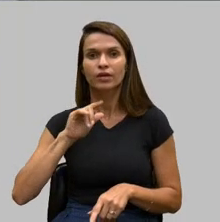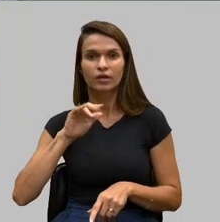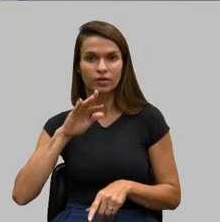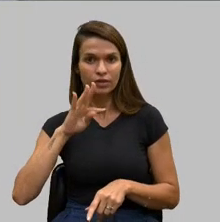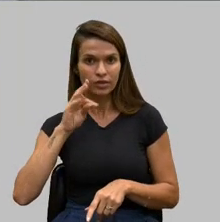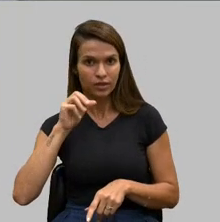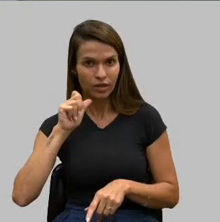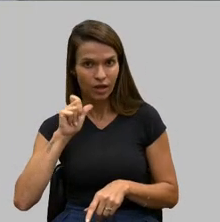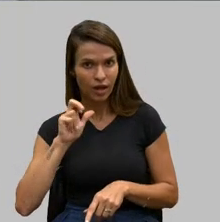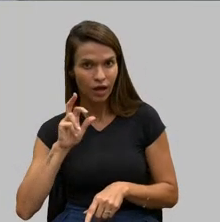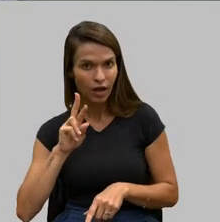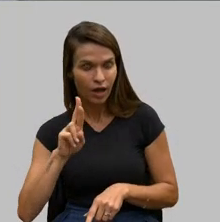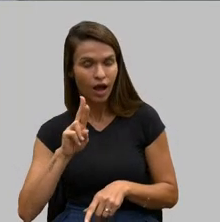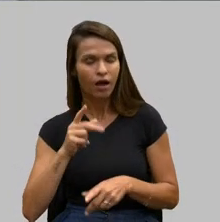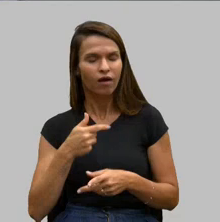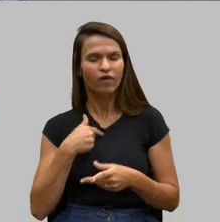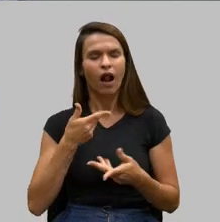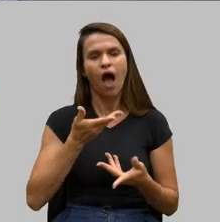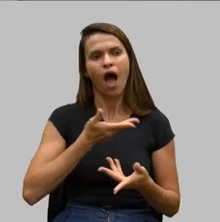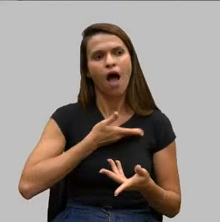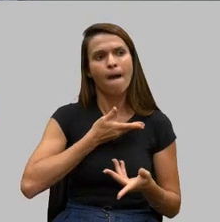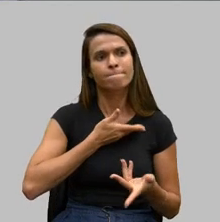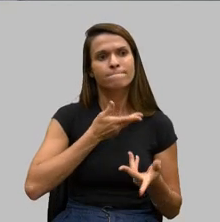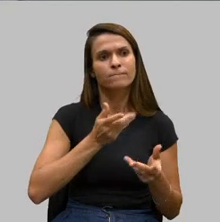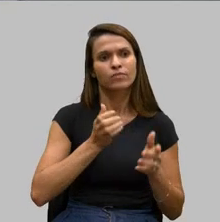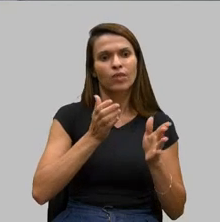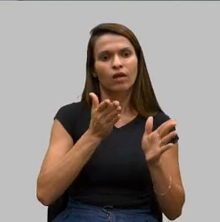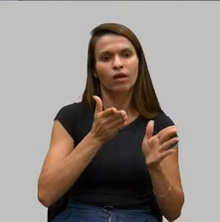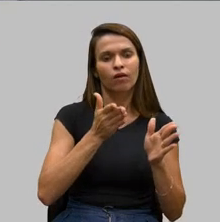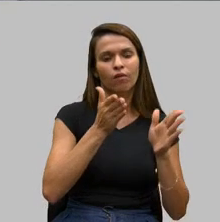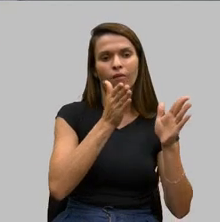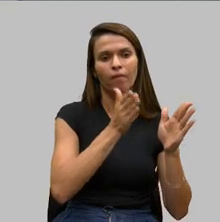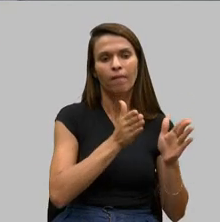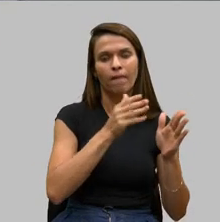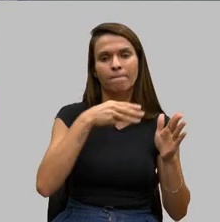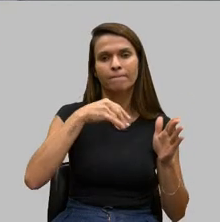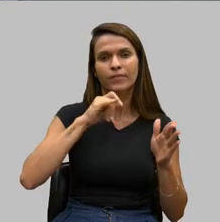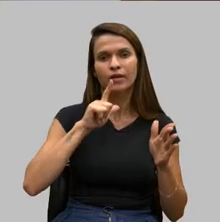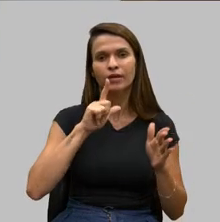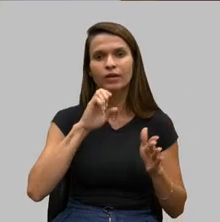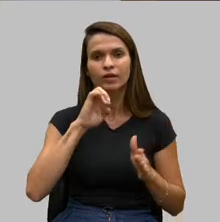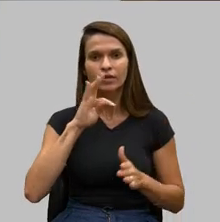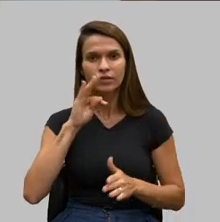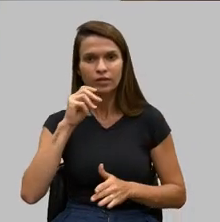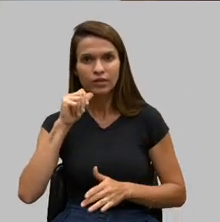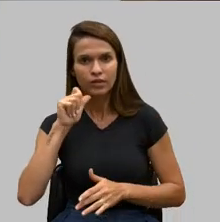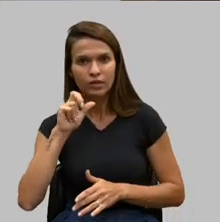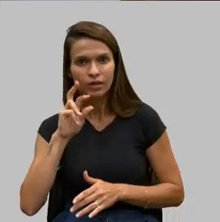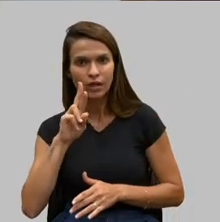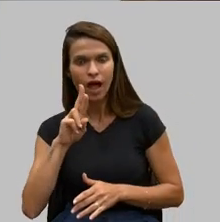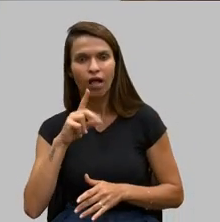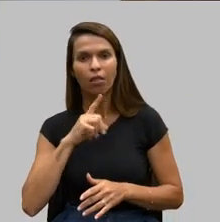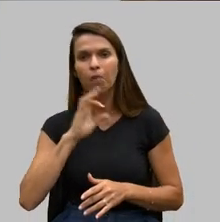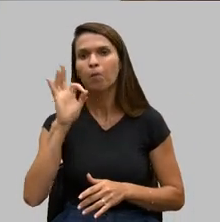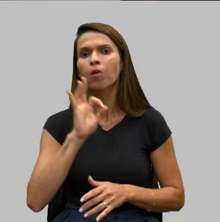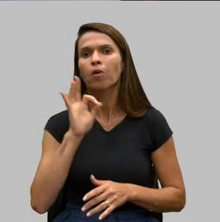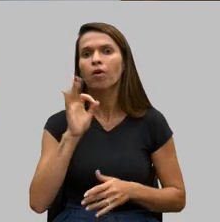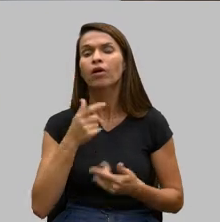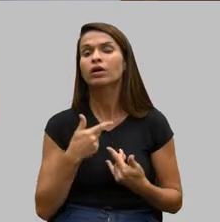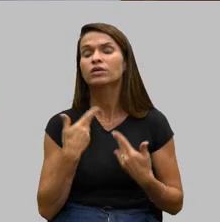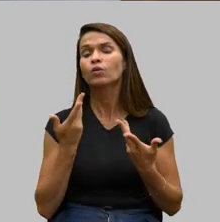tantos por Cent tem que separar quanto daquilo é pagamento do funcionalismo Quanto é política